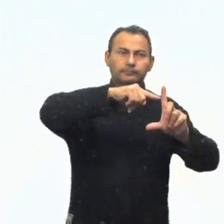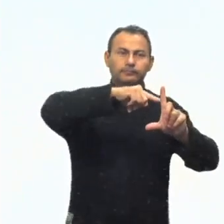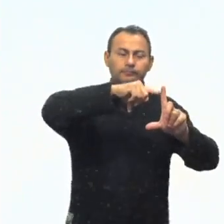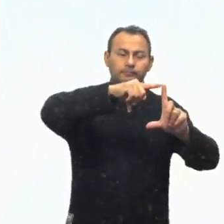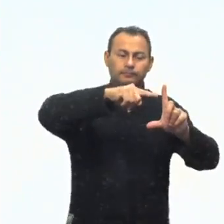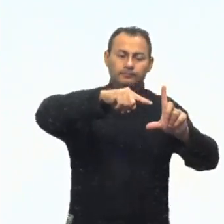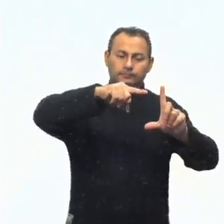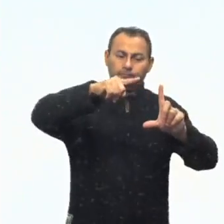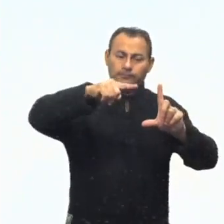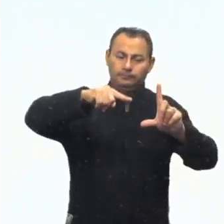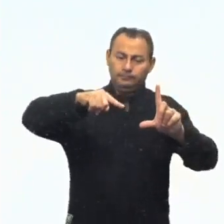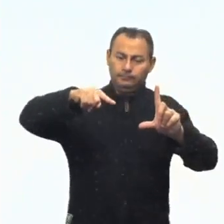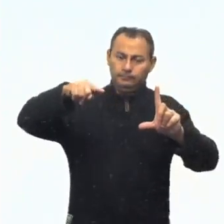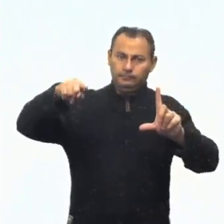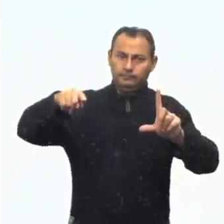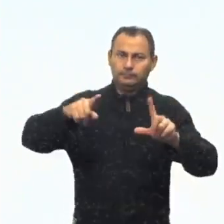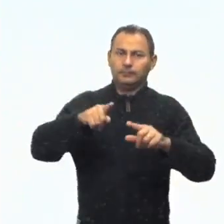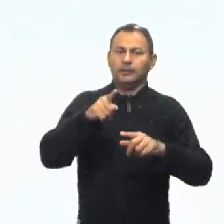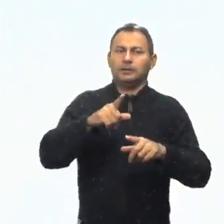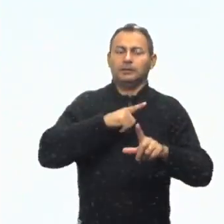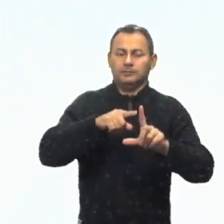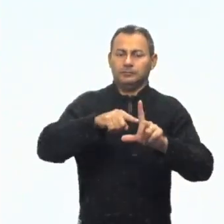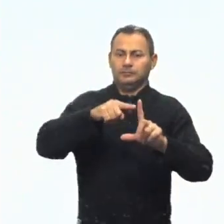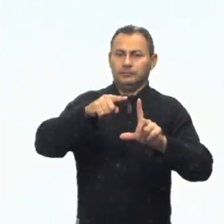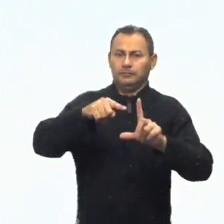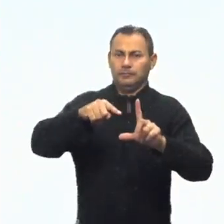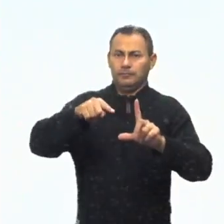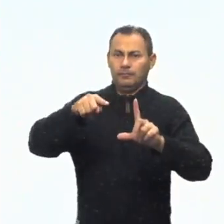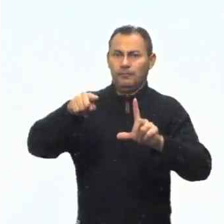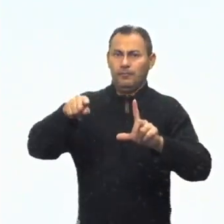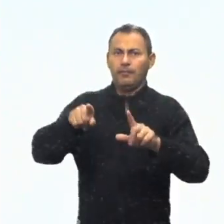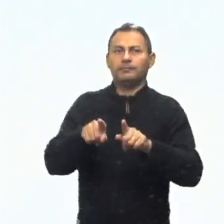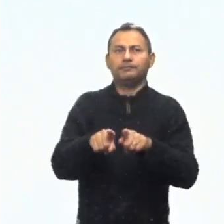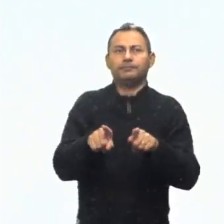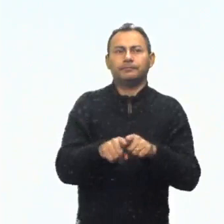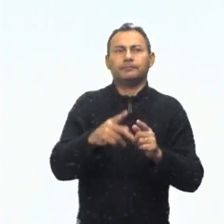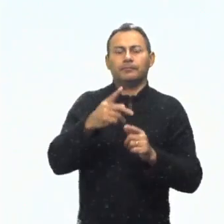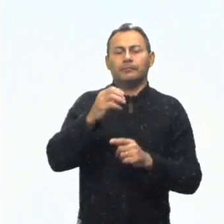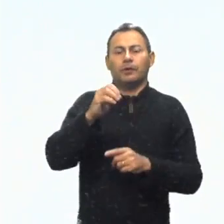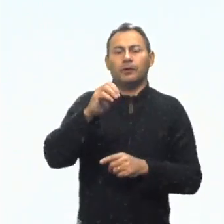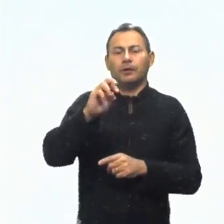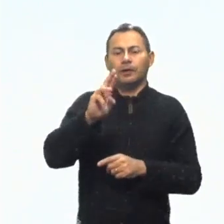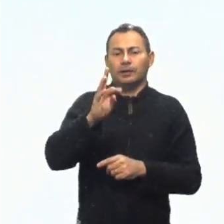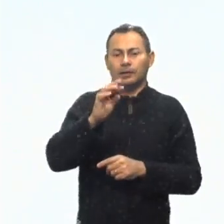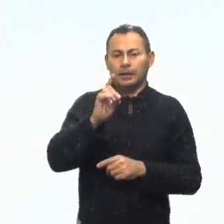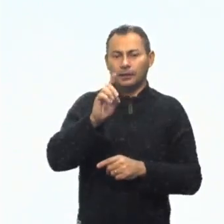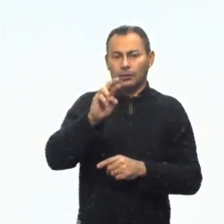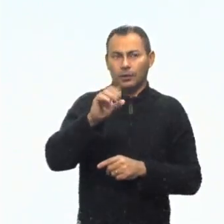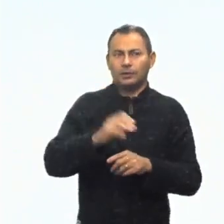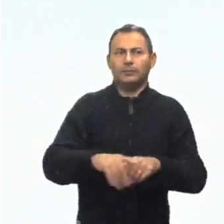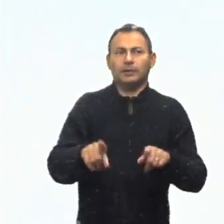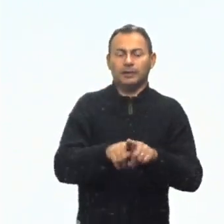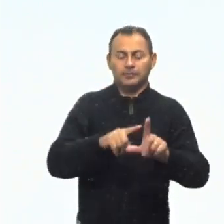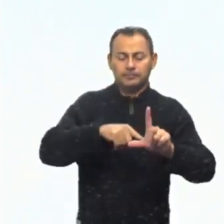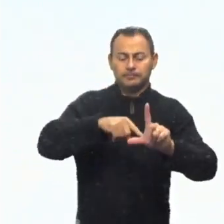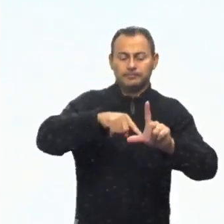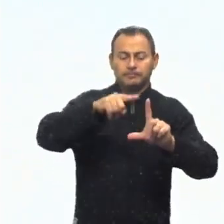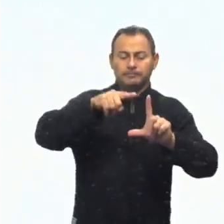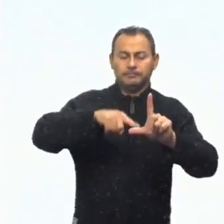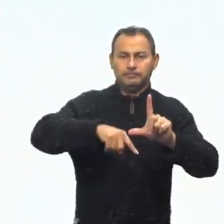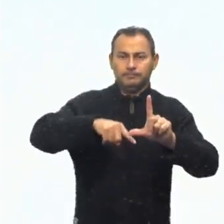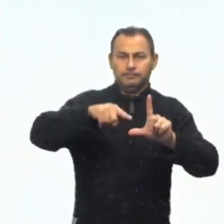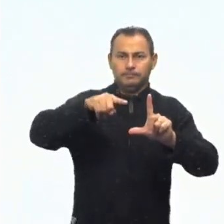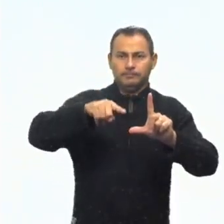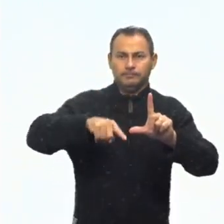seja, um sinal analógico. E você tinha uma portadora que também era uma senoide, ou seja, um